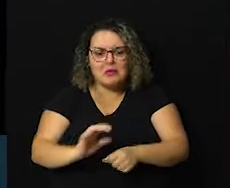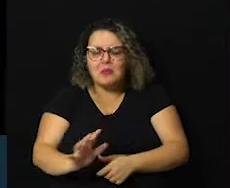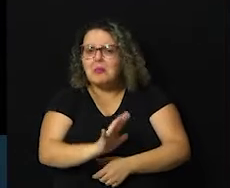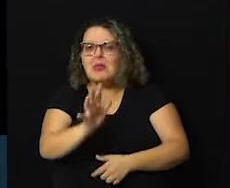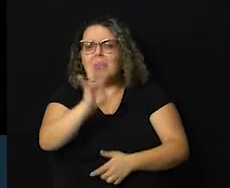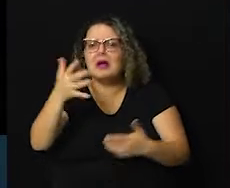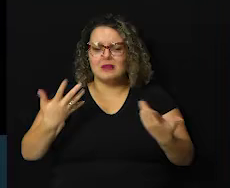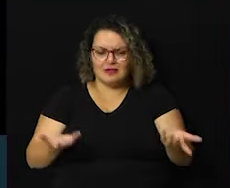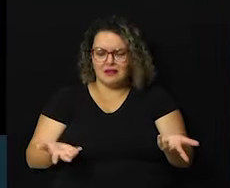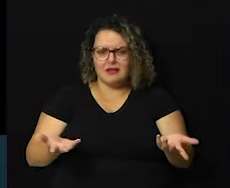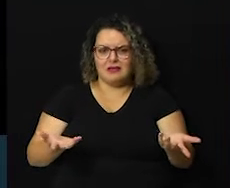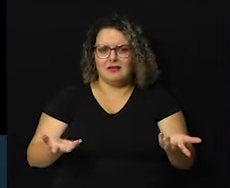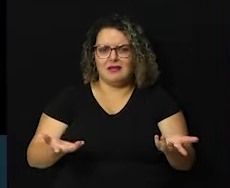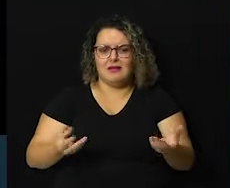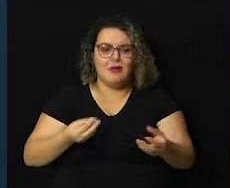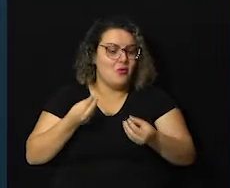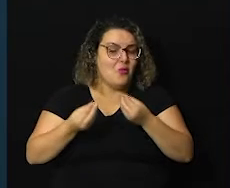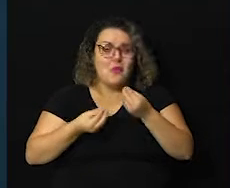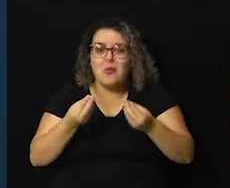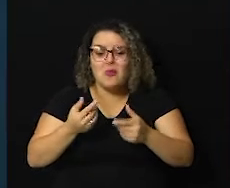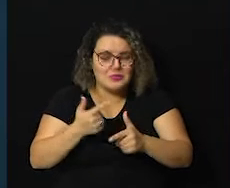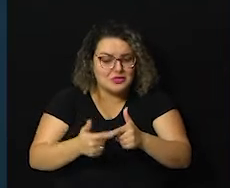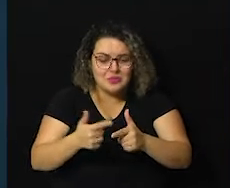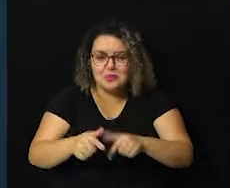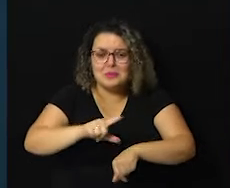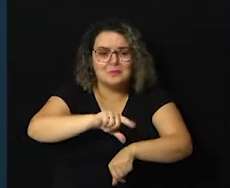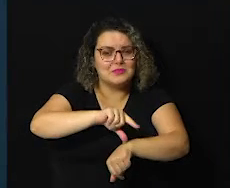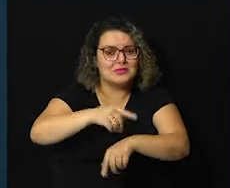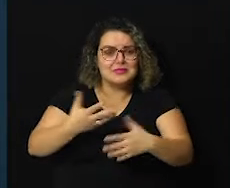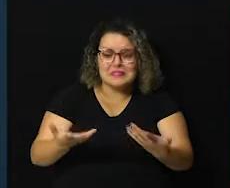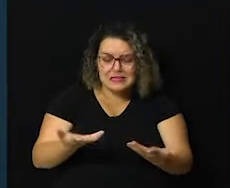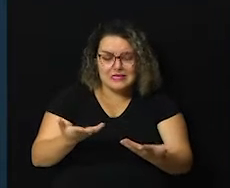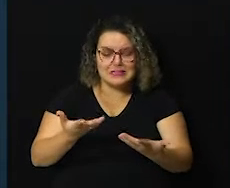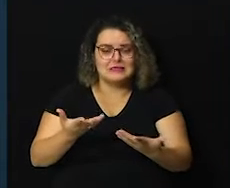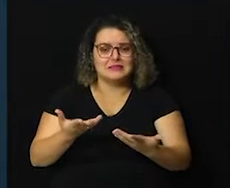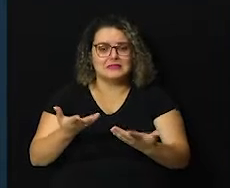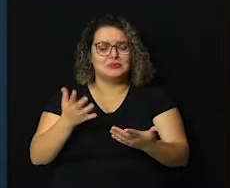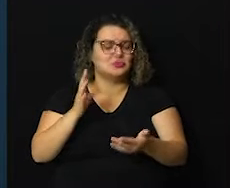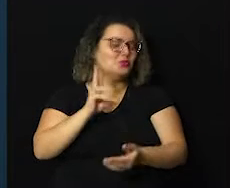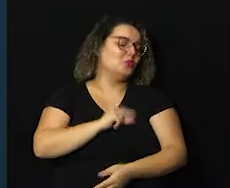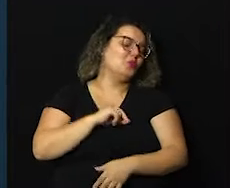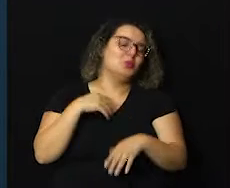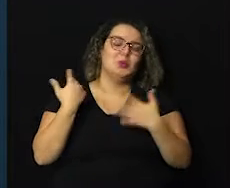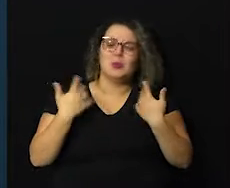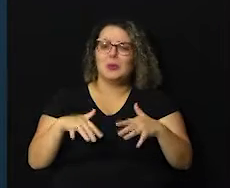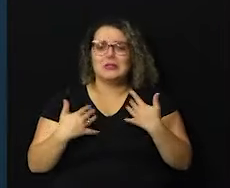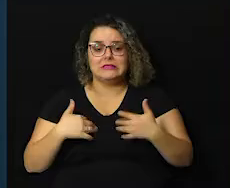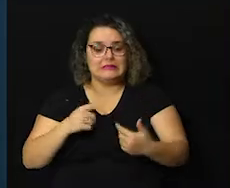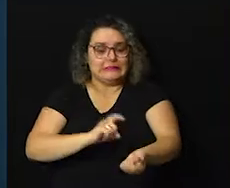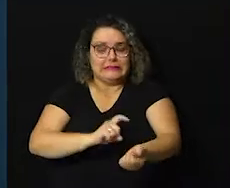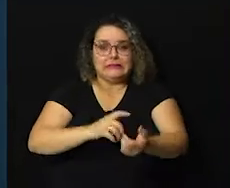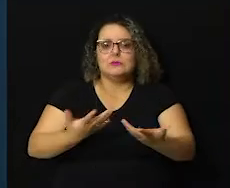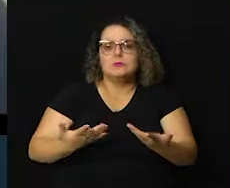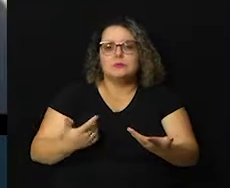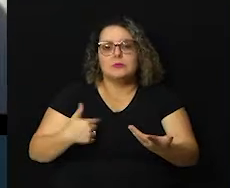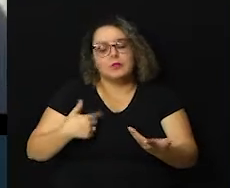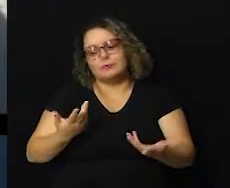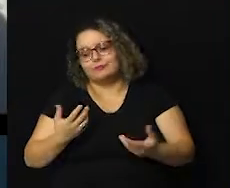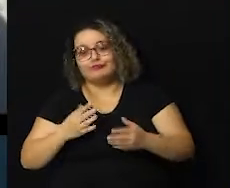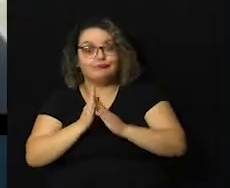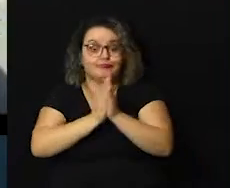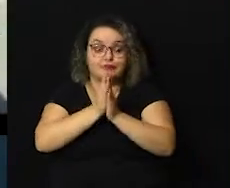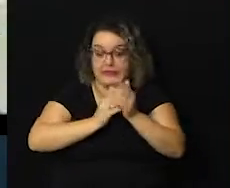mais caro dos mais caros do nada como a gente tinha problema de atraso Então esse foi uma coisa que me incomodava muito eu sou muito